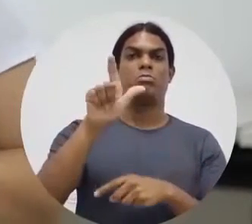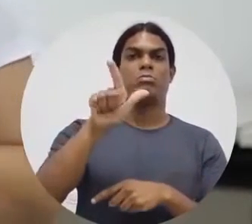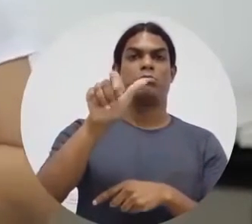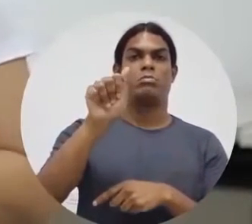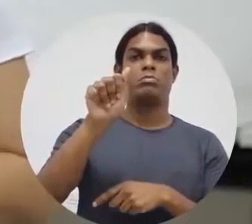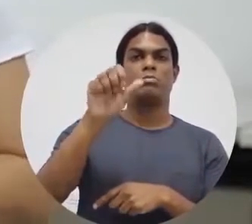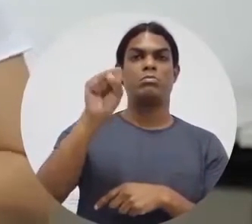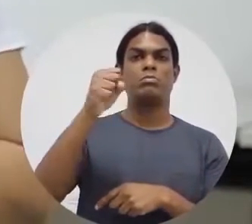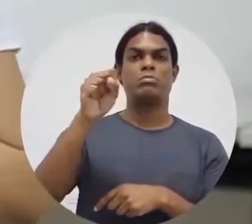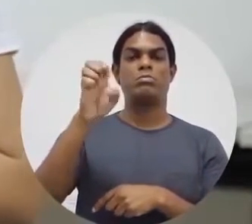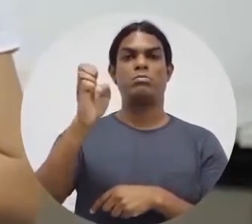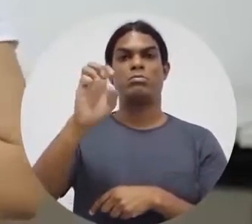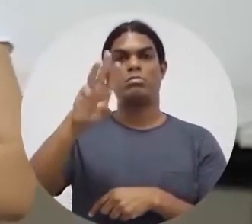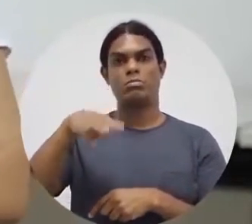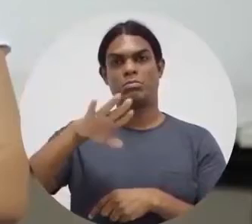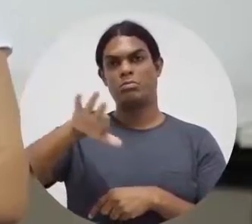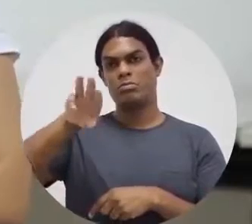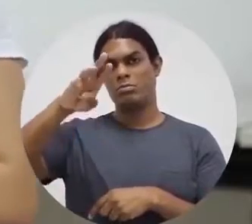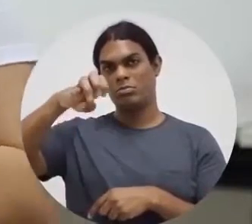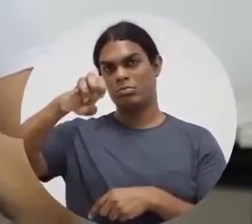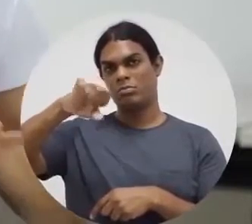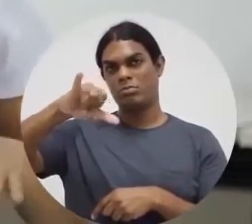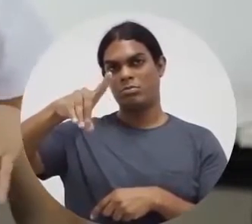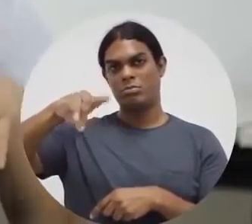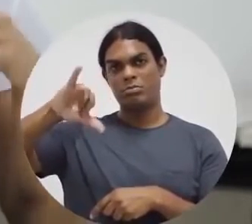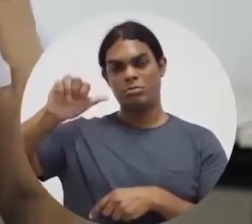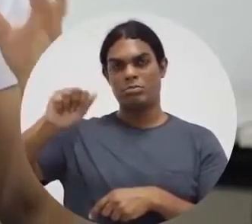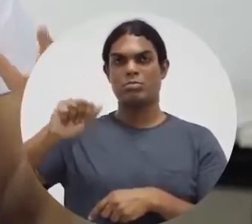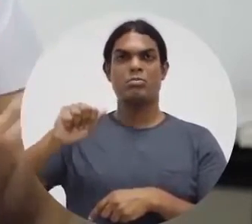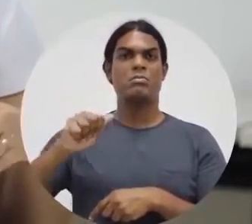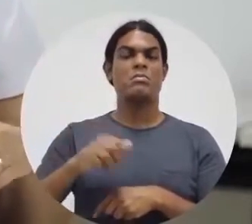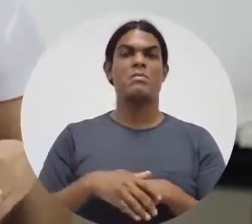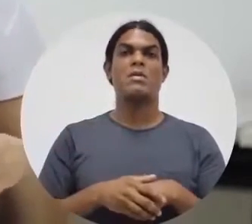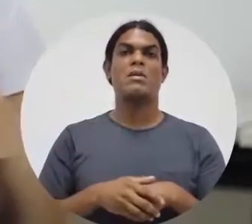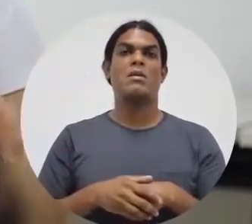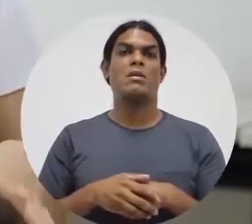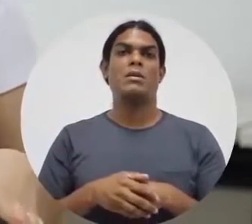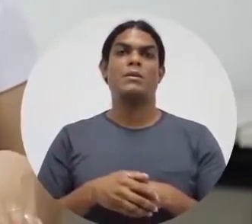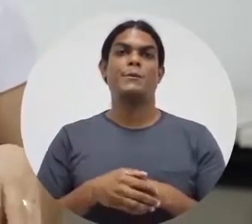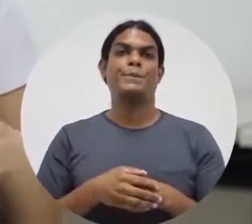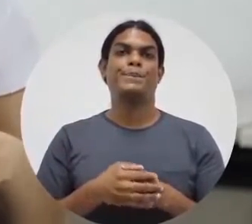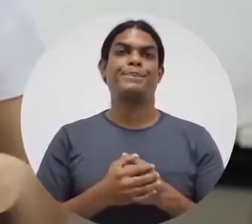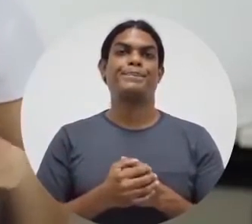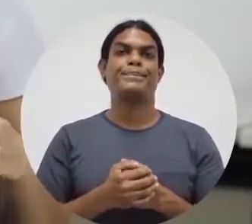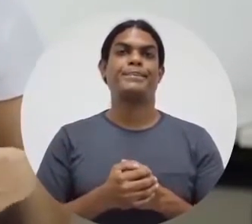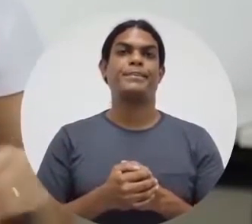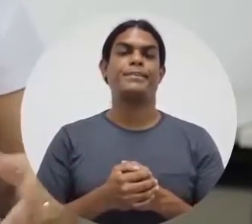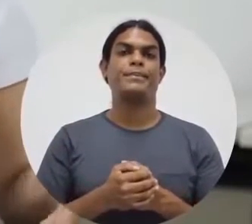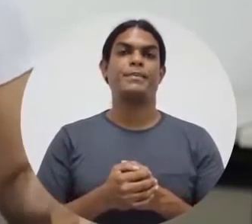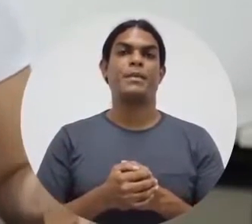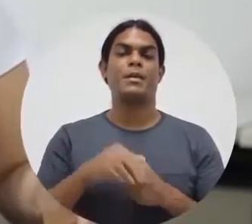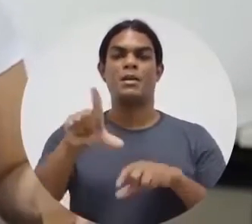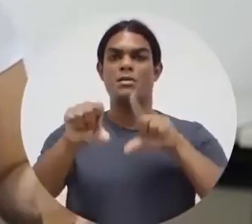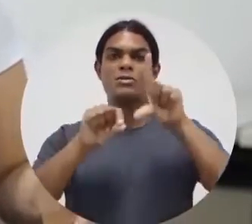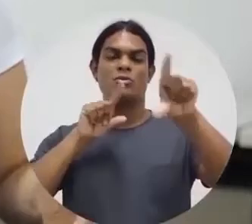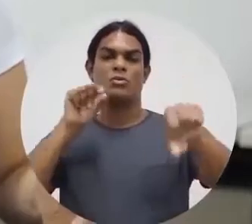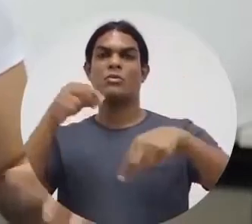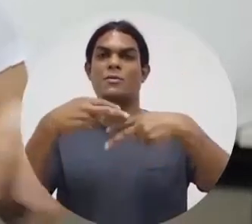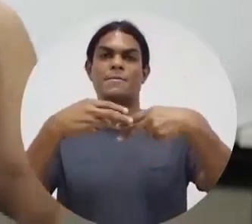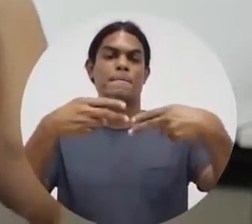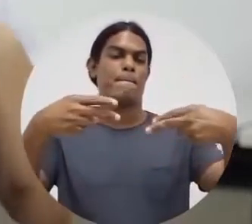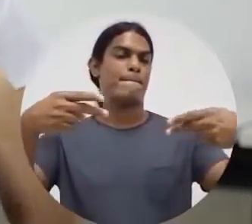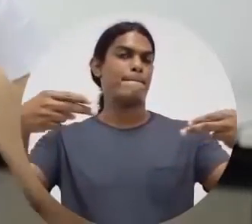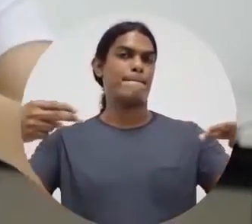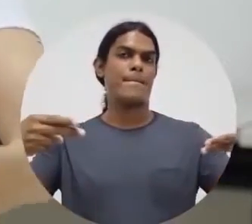as pessoas de classe média em Olinda não faziam nenhuma questão de frequentar longos